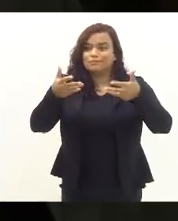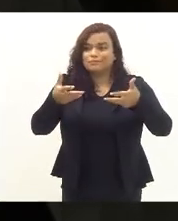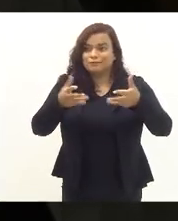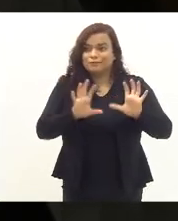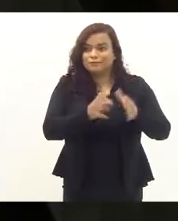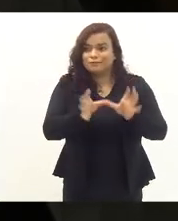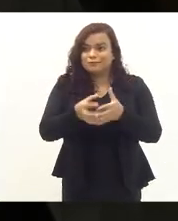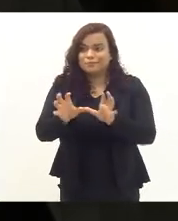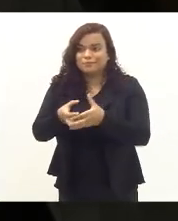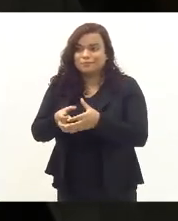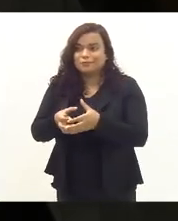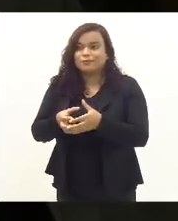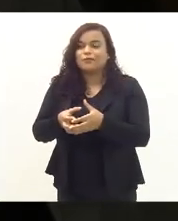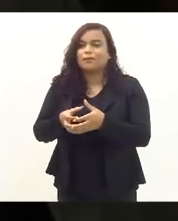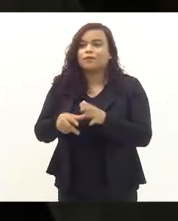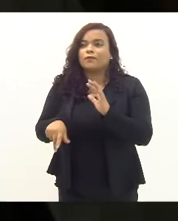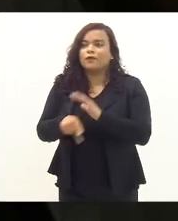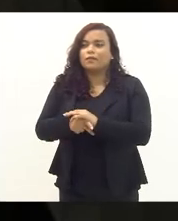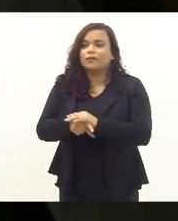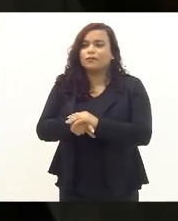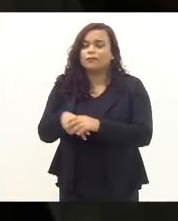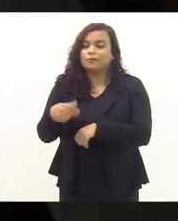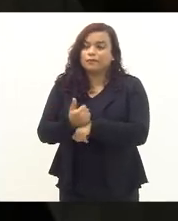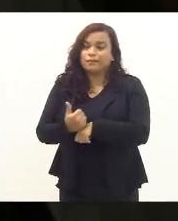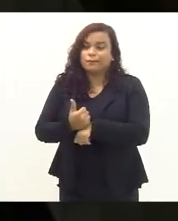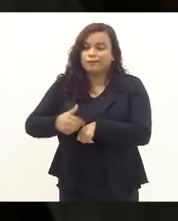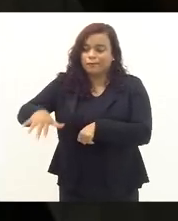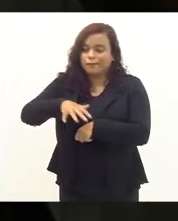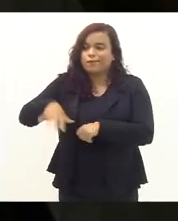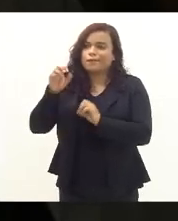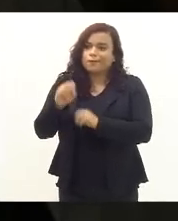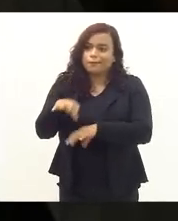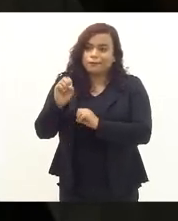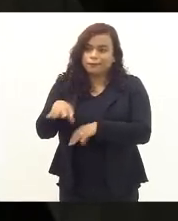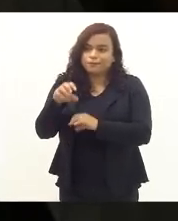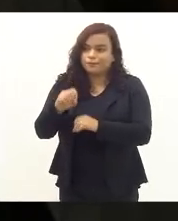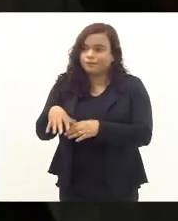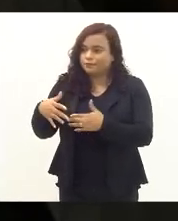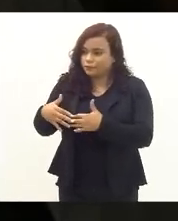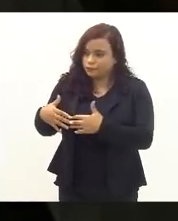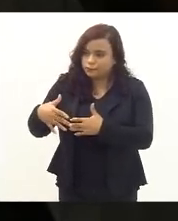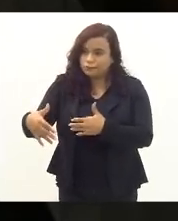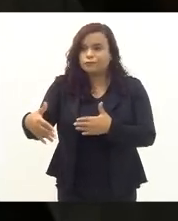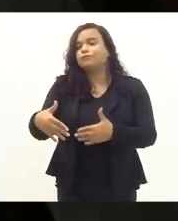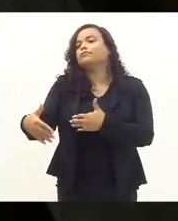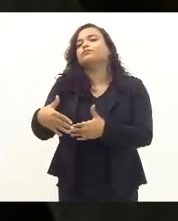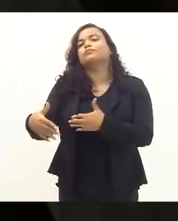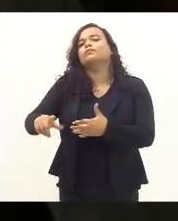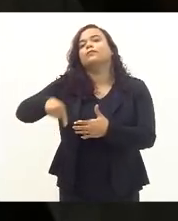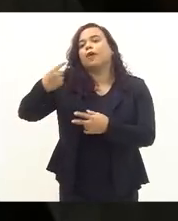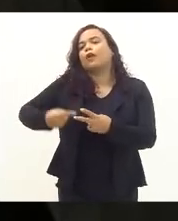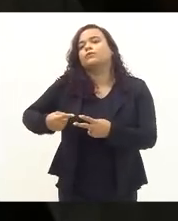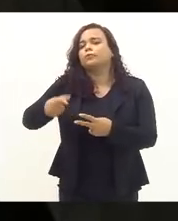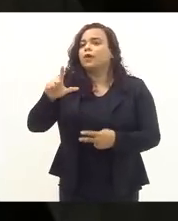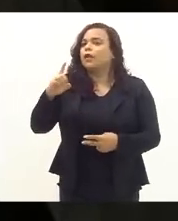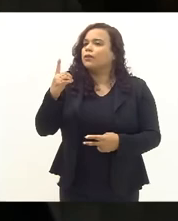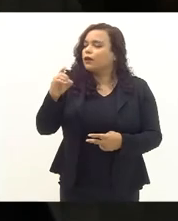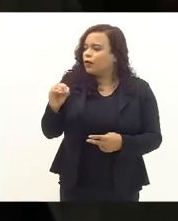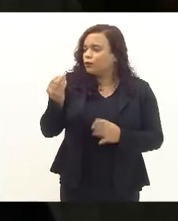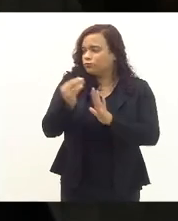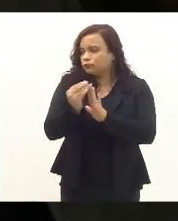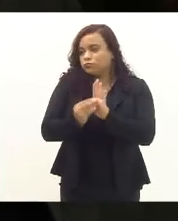dos quadros profissionais da educação ao longo do próximo período isso ela não dá conta